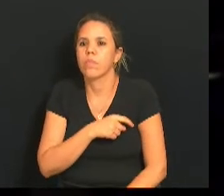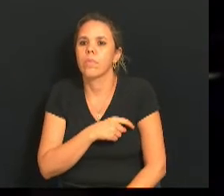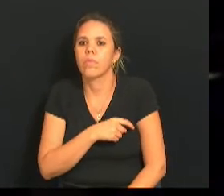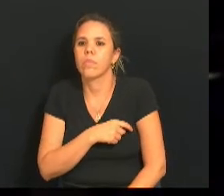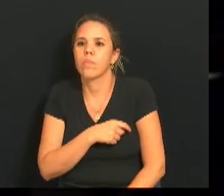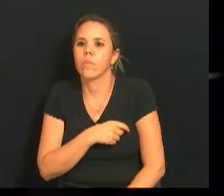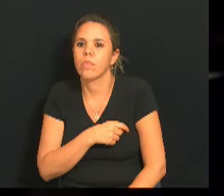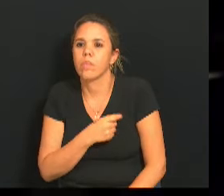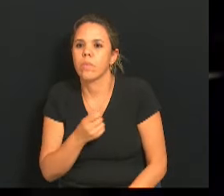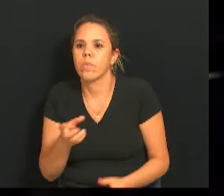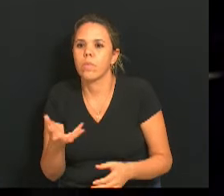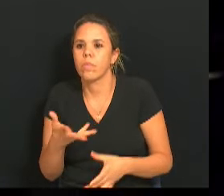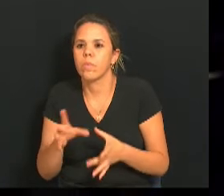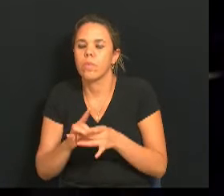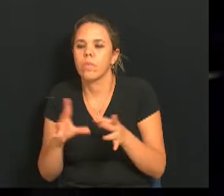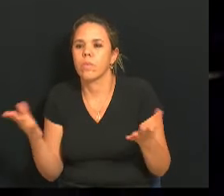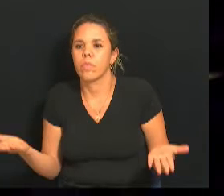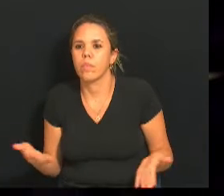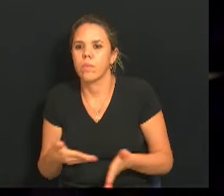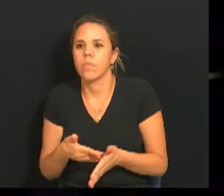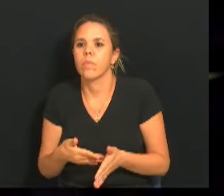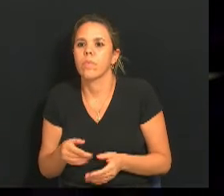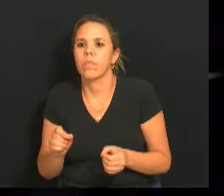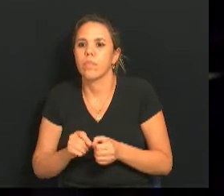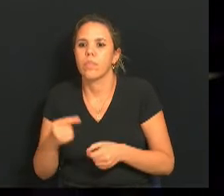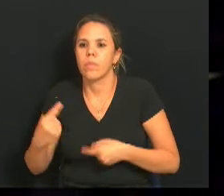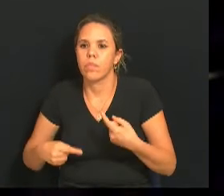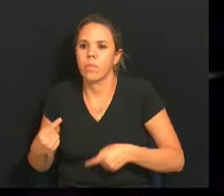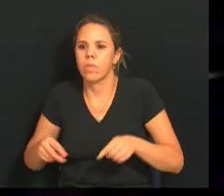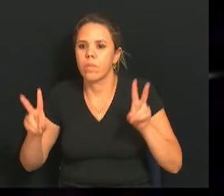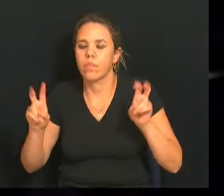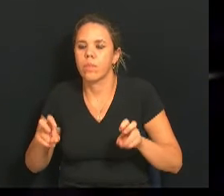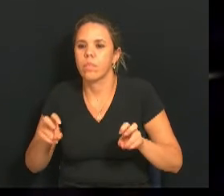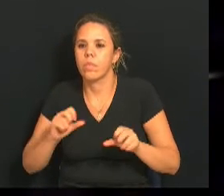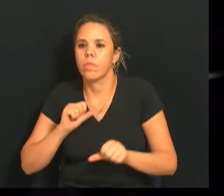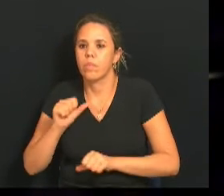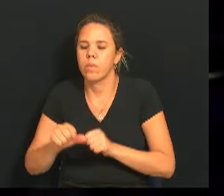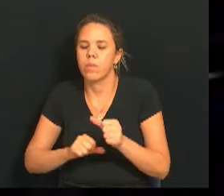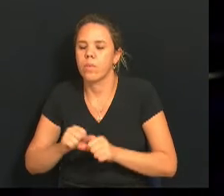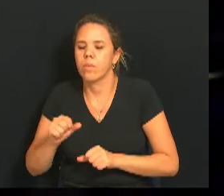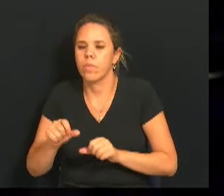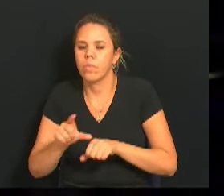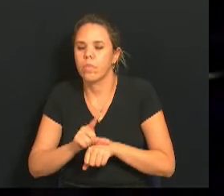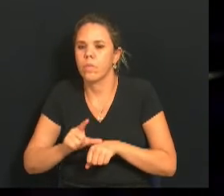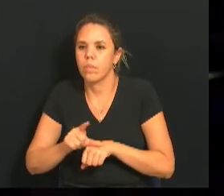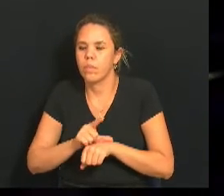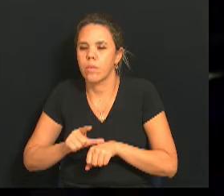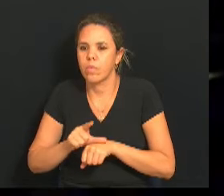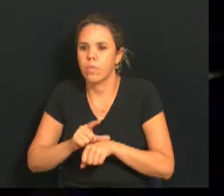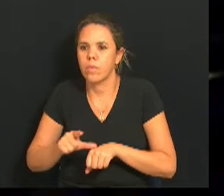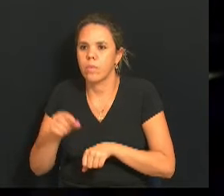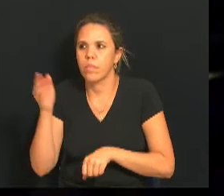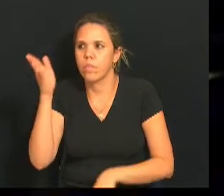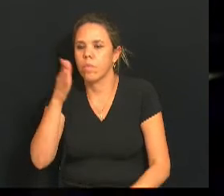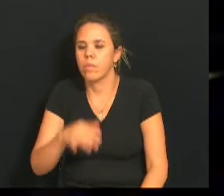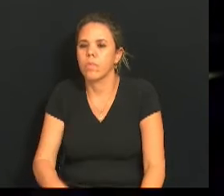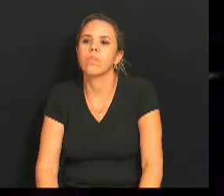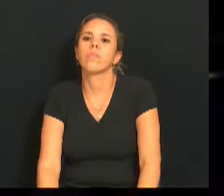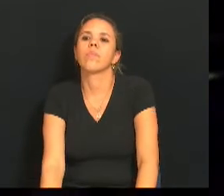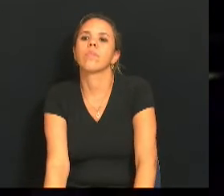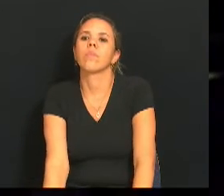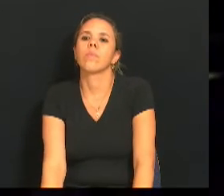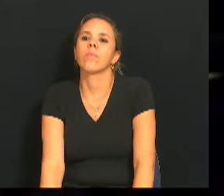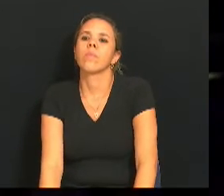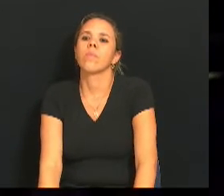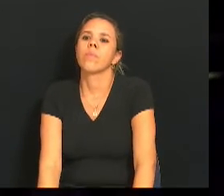pouco democráticos para se fazer debates em relação a reformas, legislações educacionais país afora. Então, inclusive